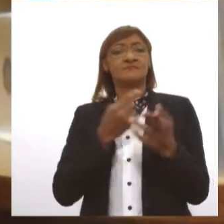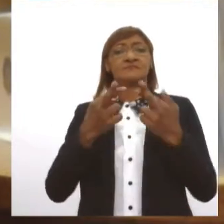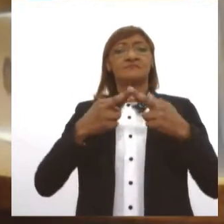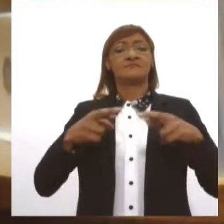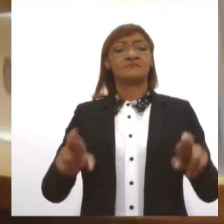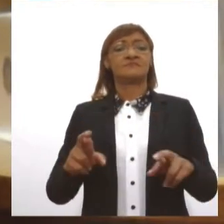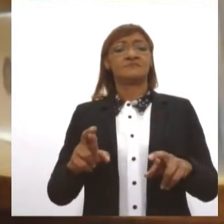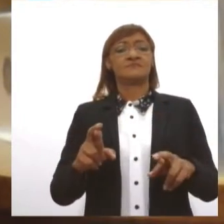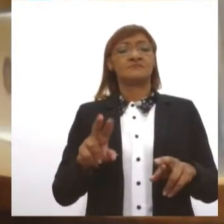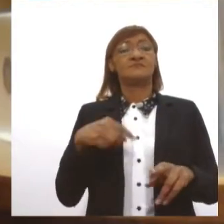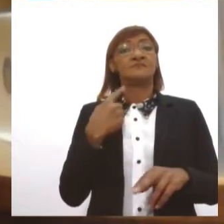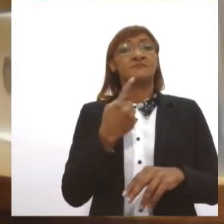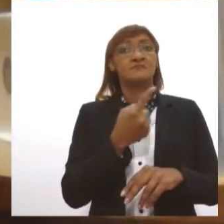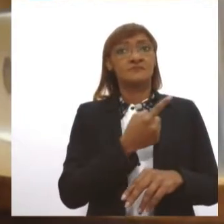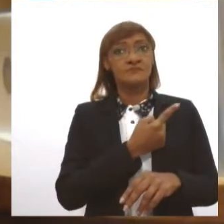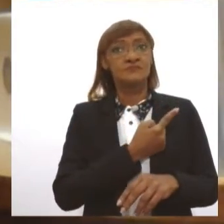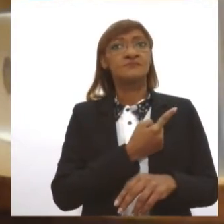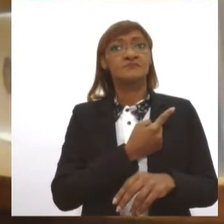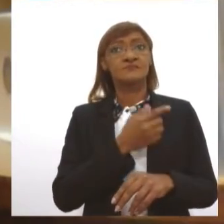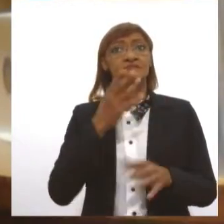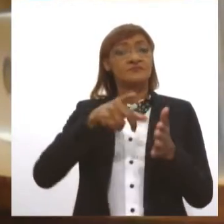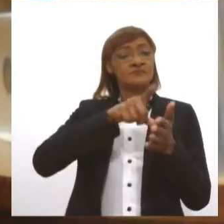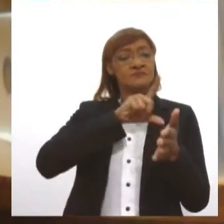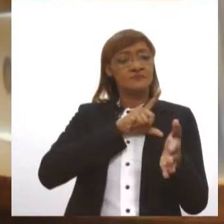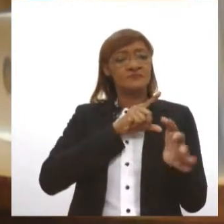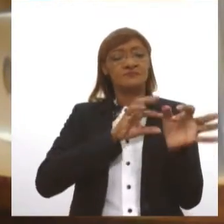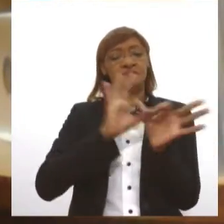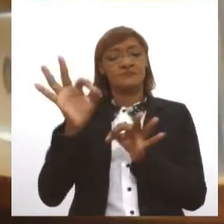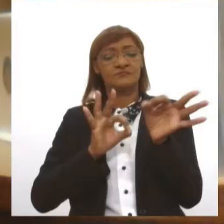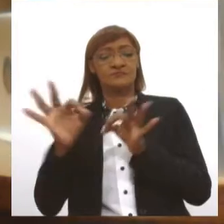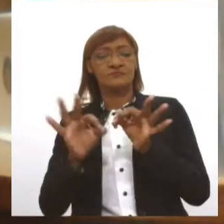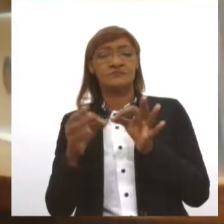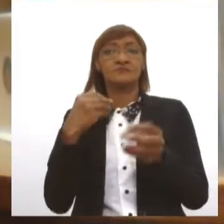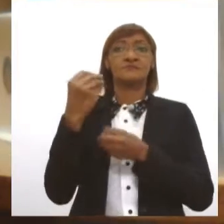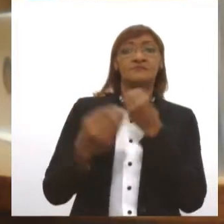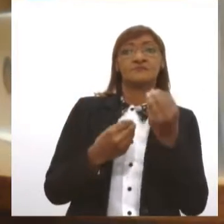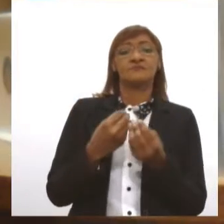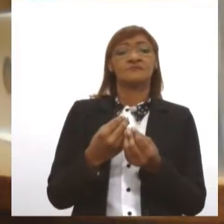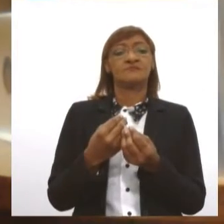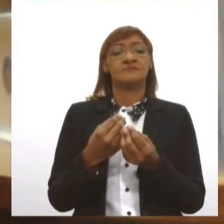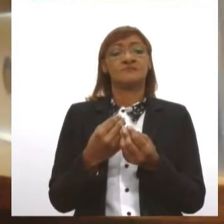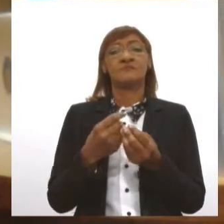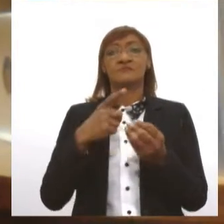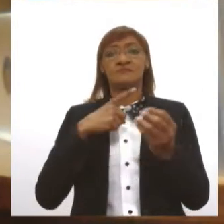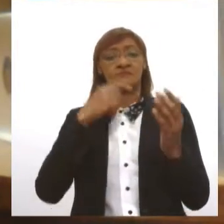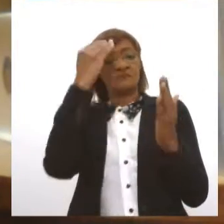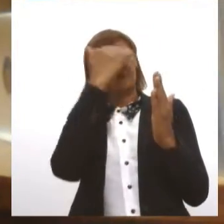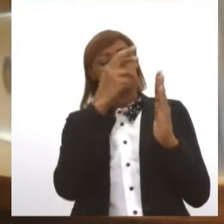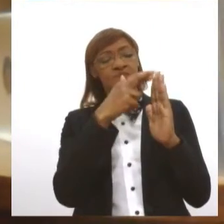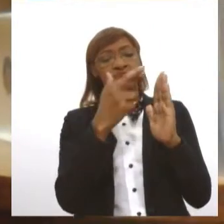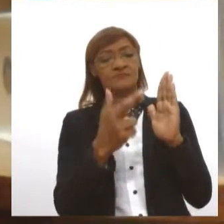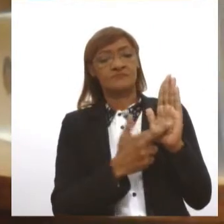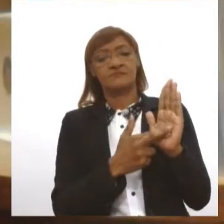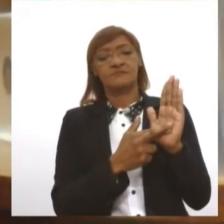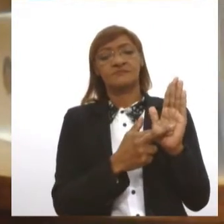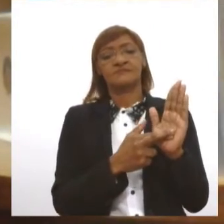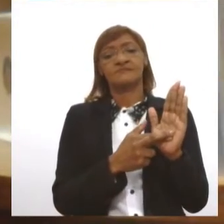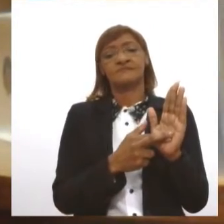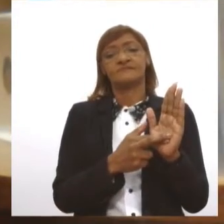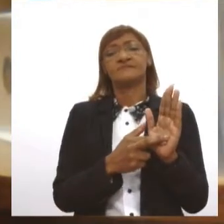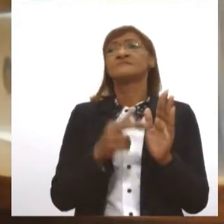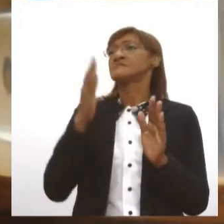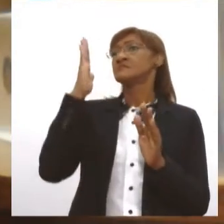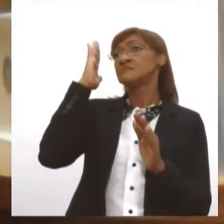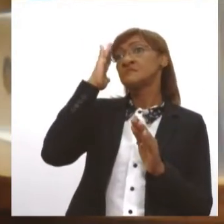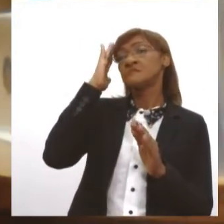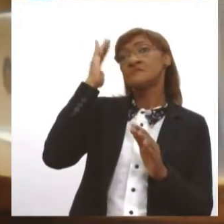para muito mais problemas com relação a essa adequação de protocolo. E temos essa consciência, até